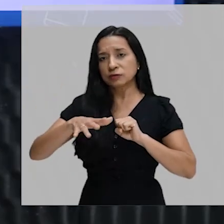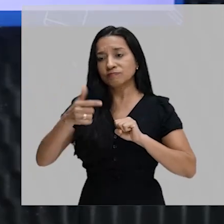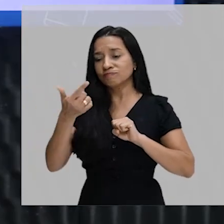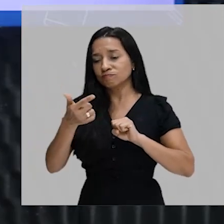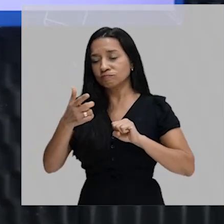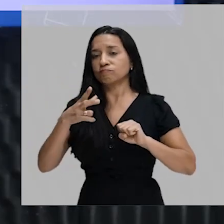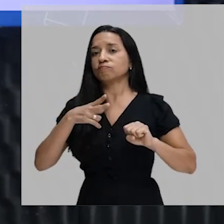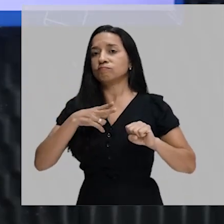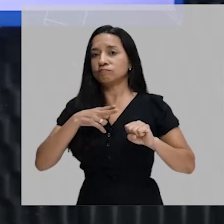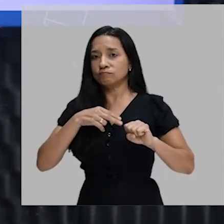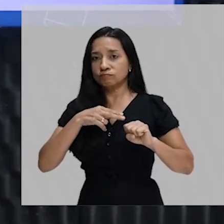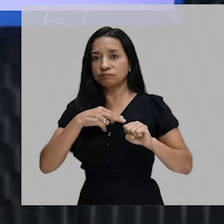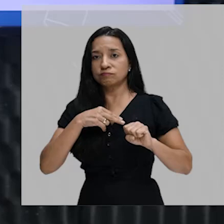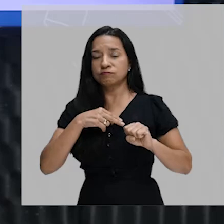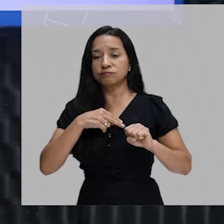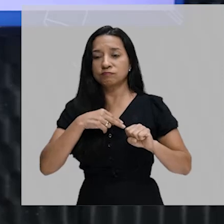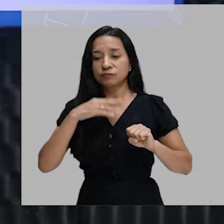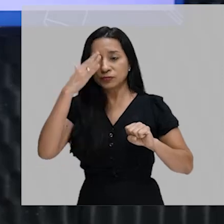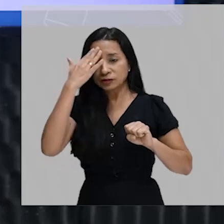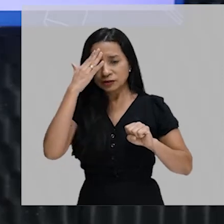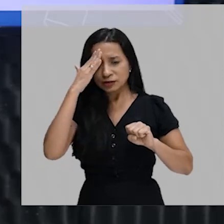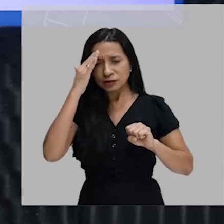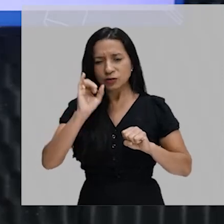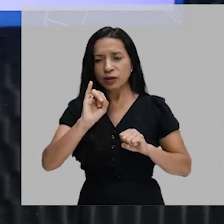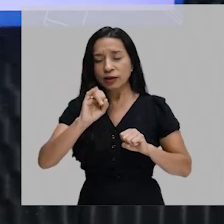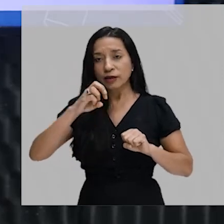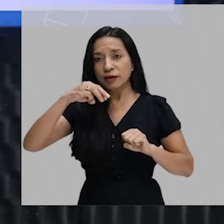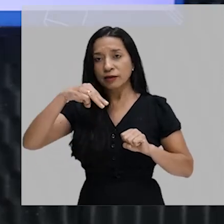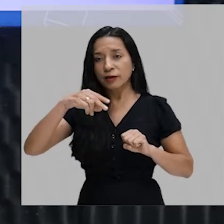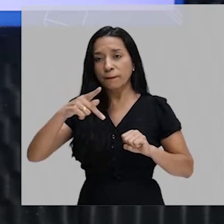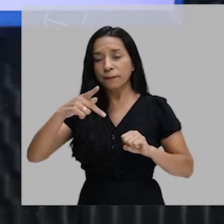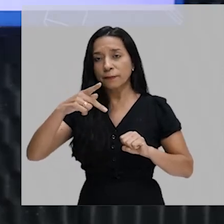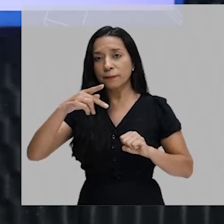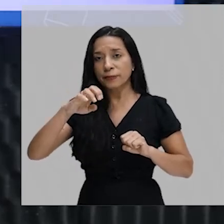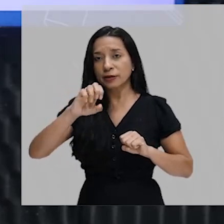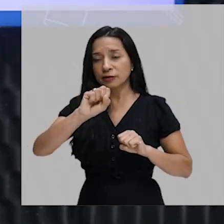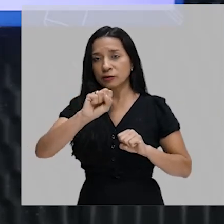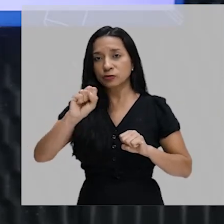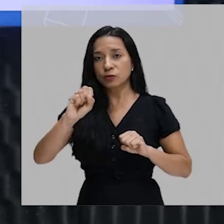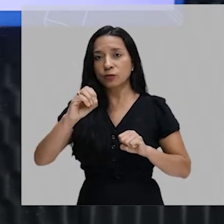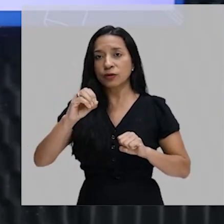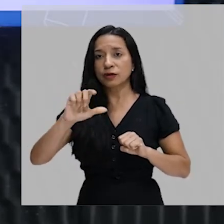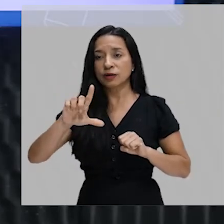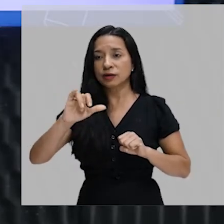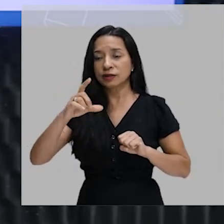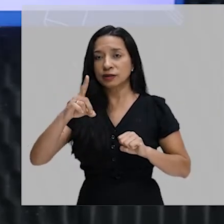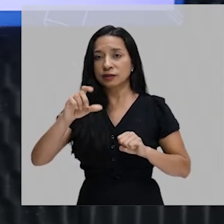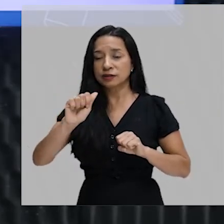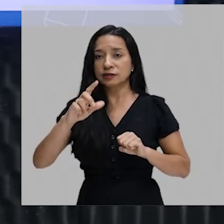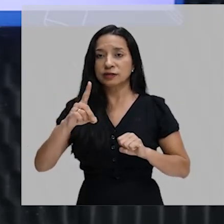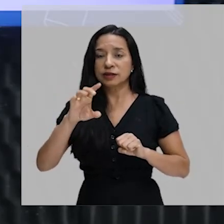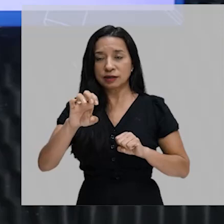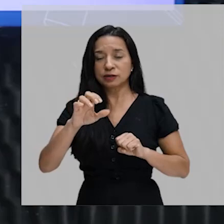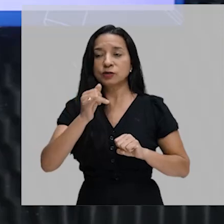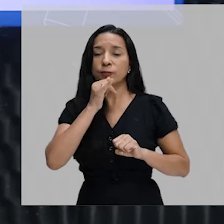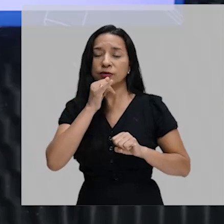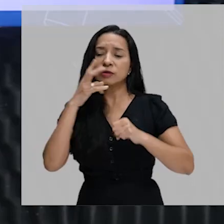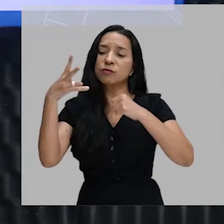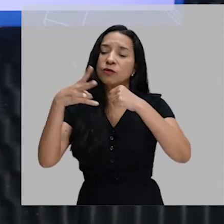Deu para entender? Impessoalidade? Sim, por exemplo, o verbo dever, terceira pessoa,